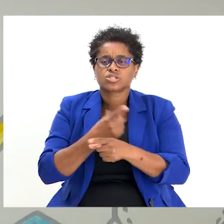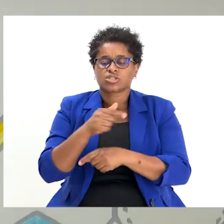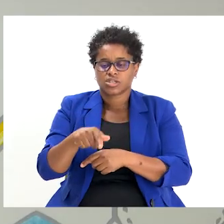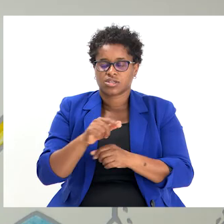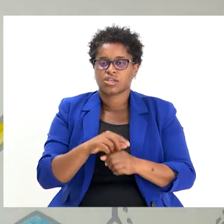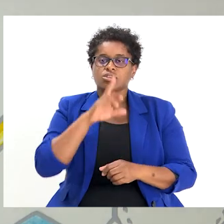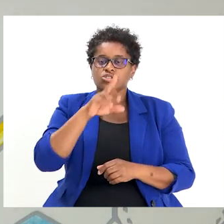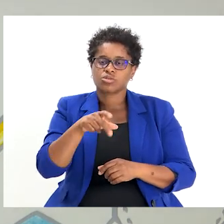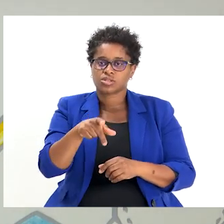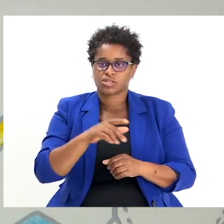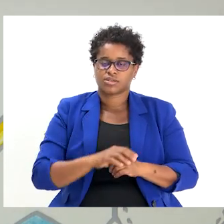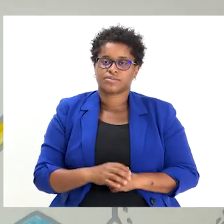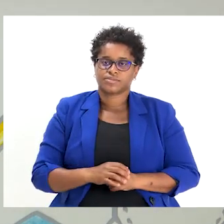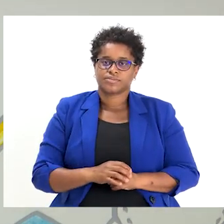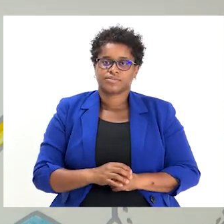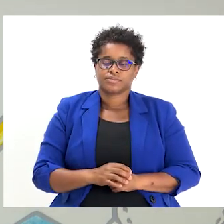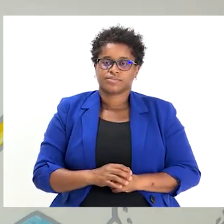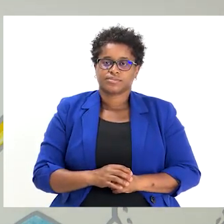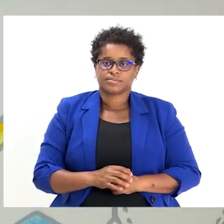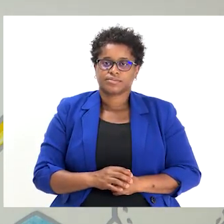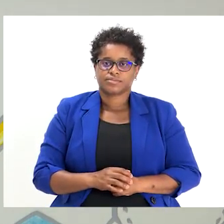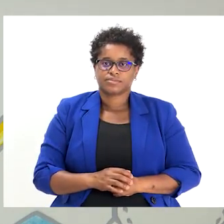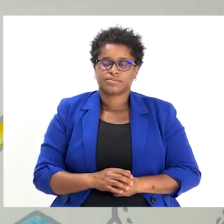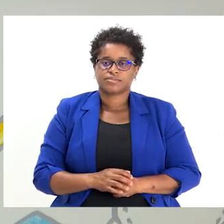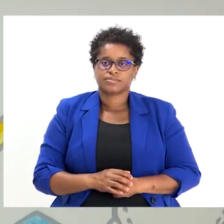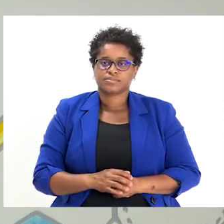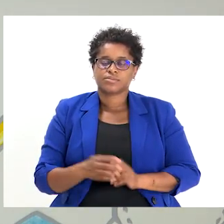A resposta é